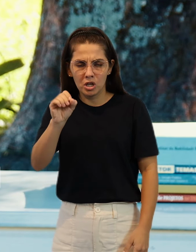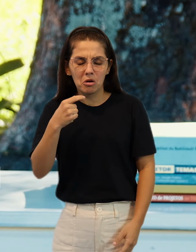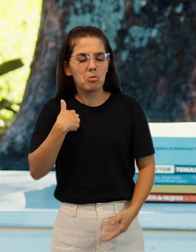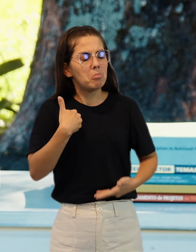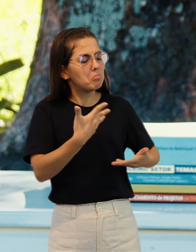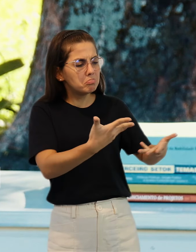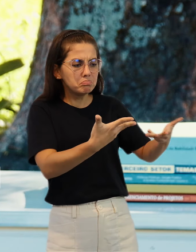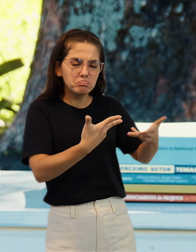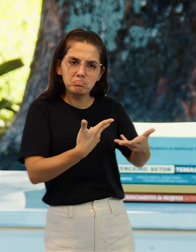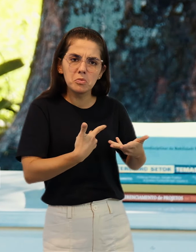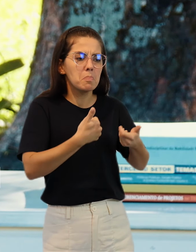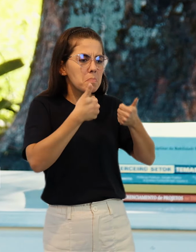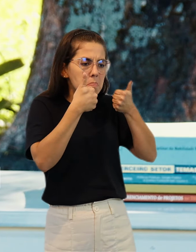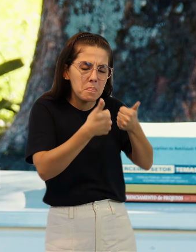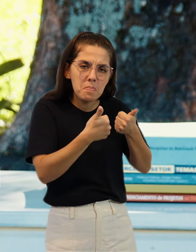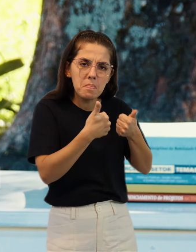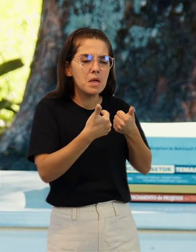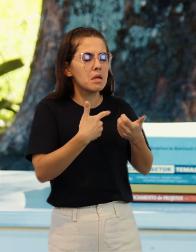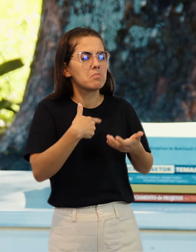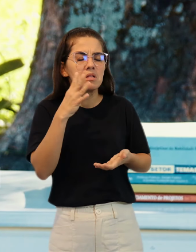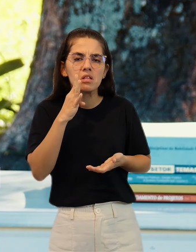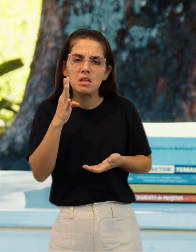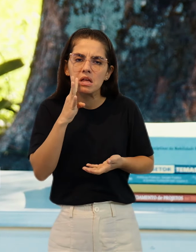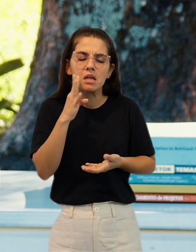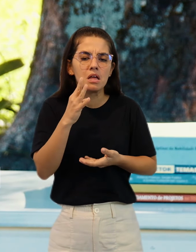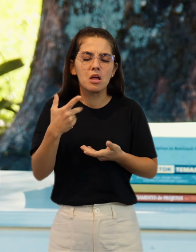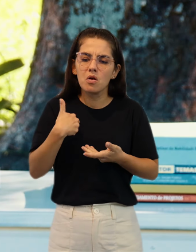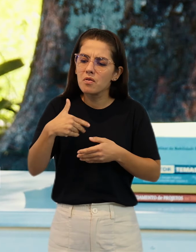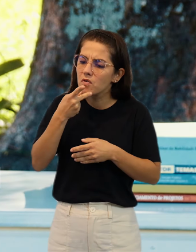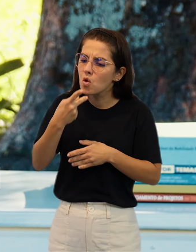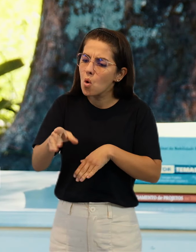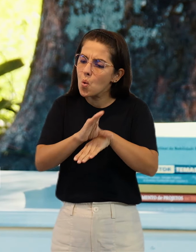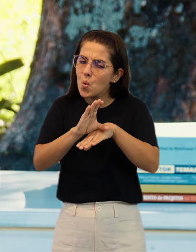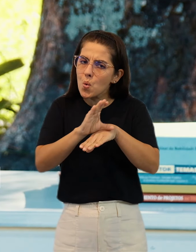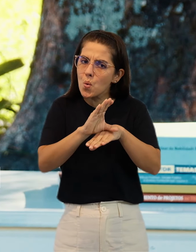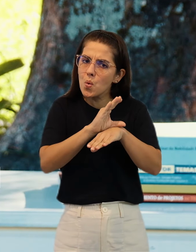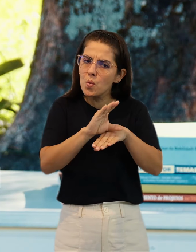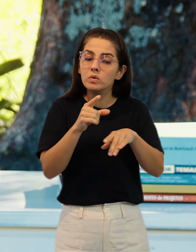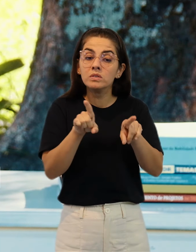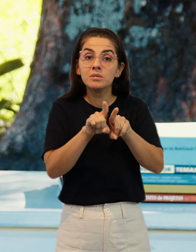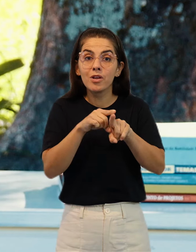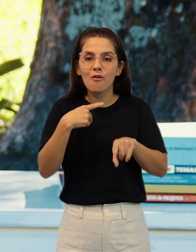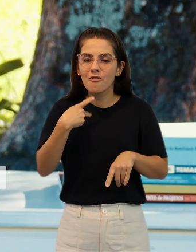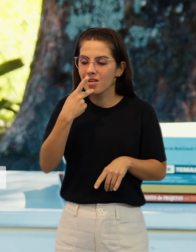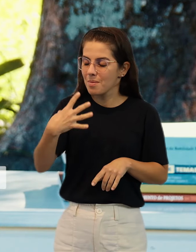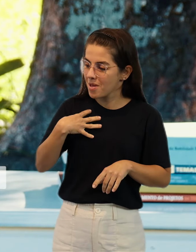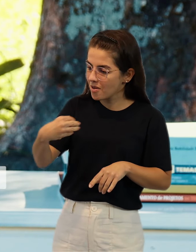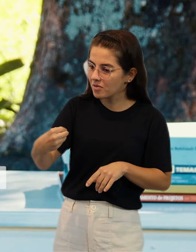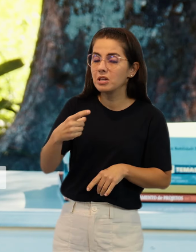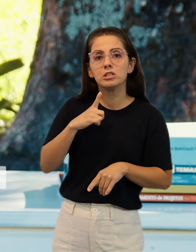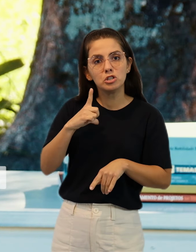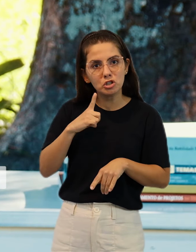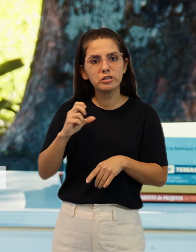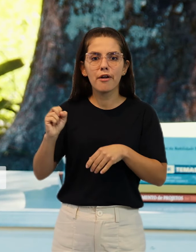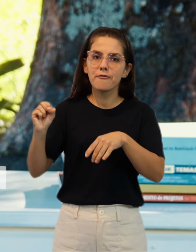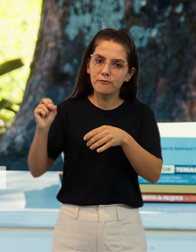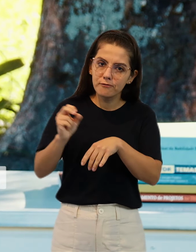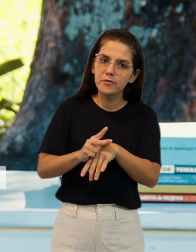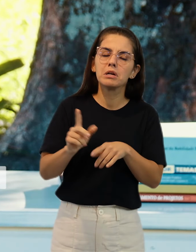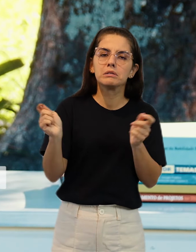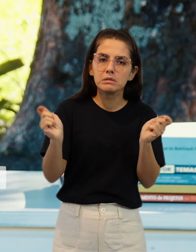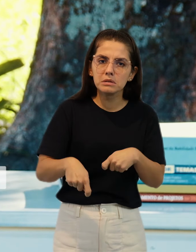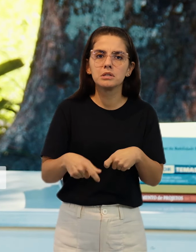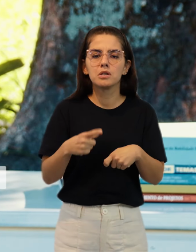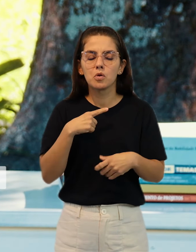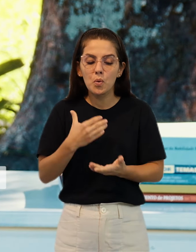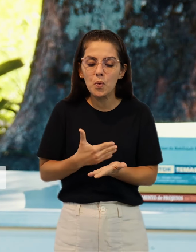Diego, super legal, conversou, falou sobre o curso e eu falei da minha filha. E ele falou que tinha vaga para ela, tudo